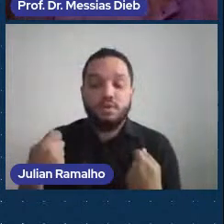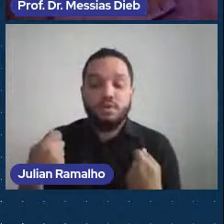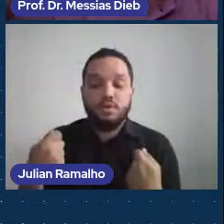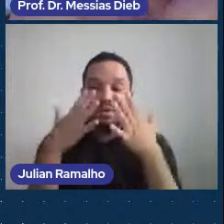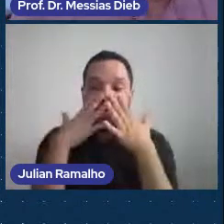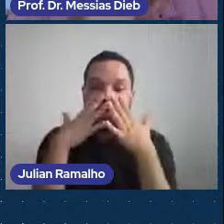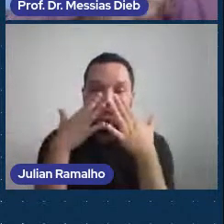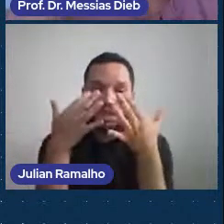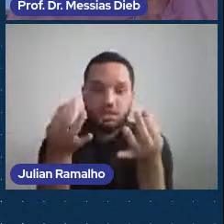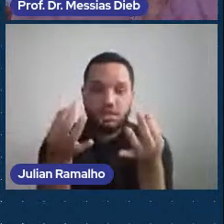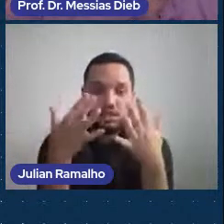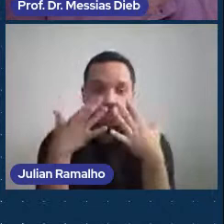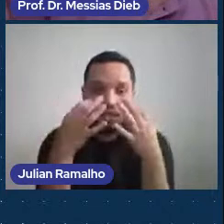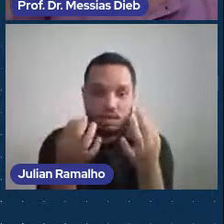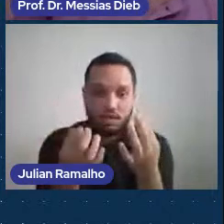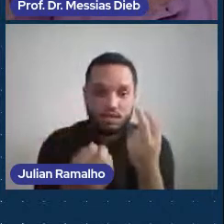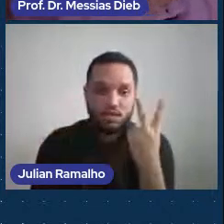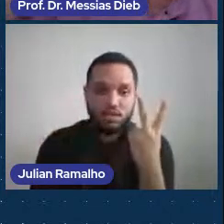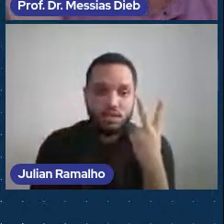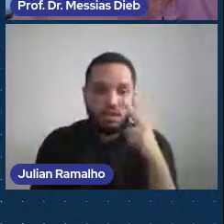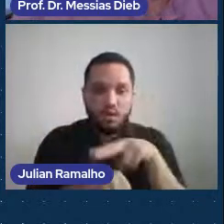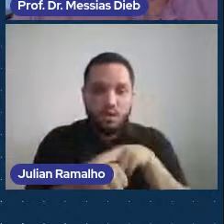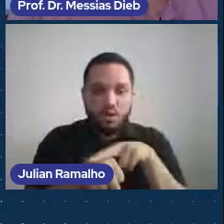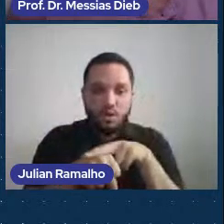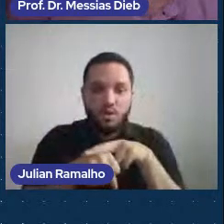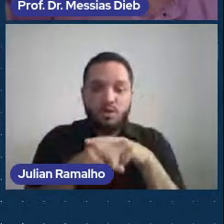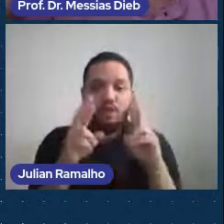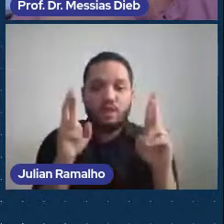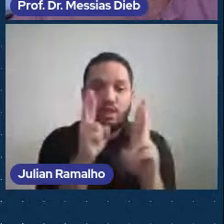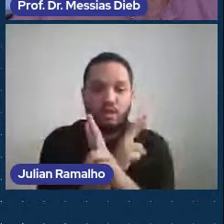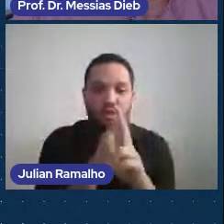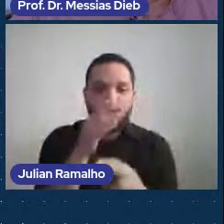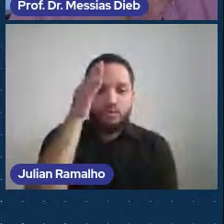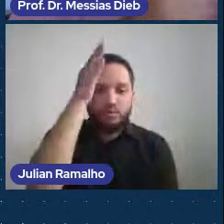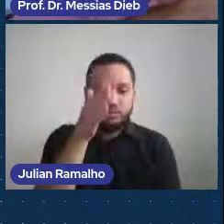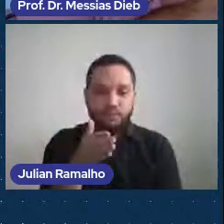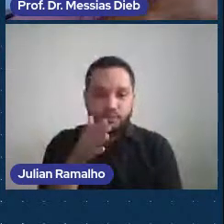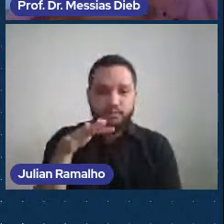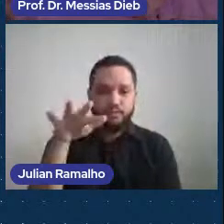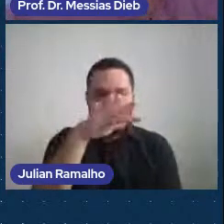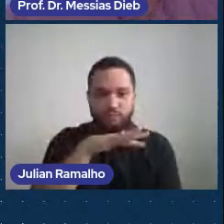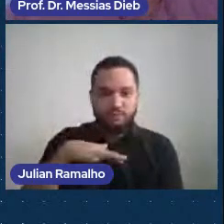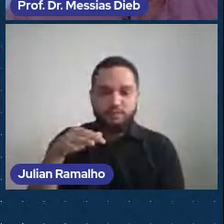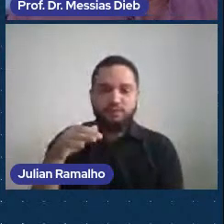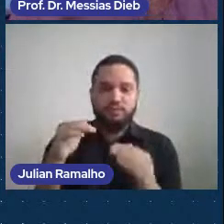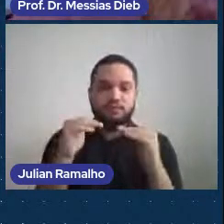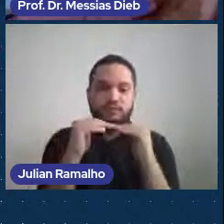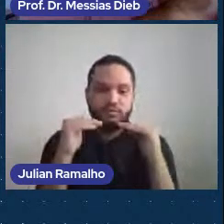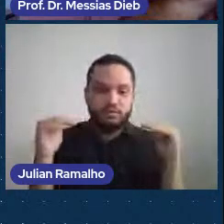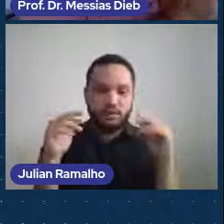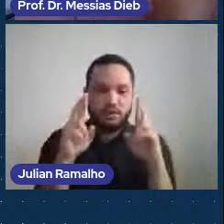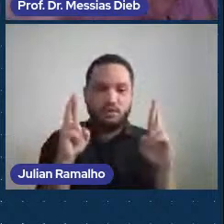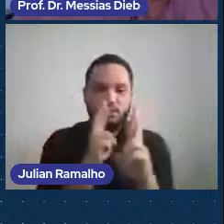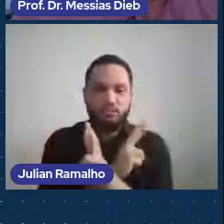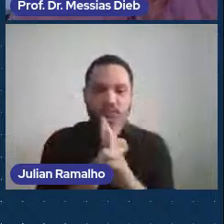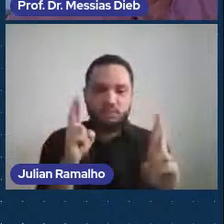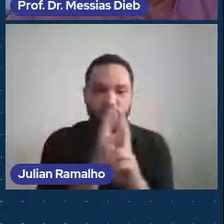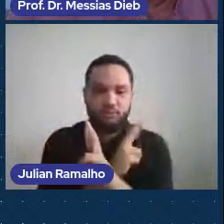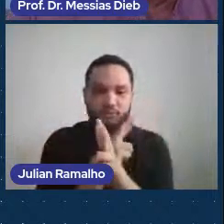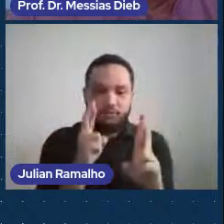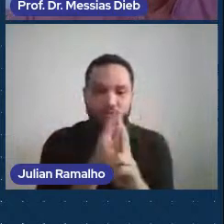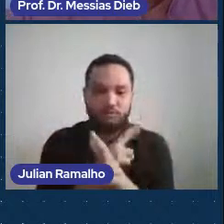a essa dupla relação, a relação vertical, geral, específico, e a relação horizontal,